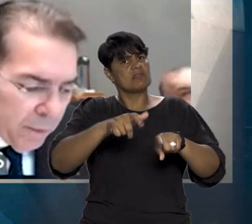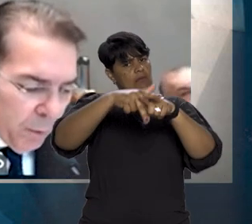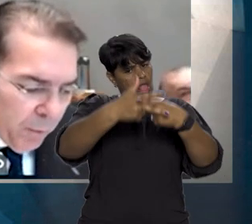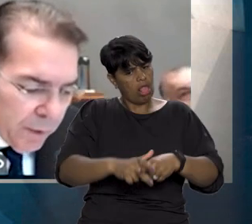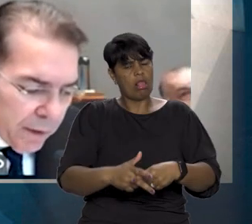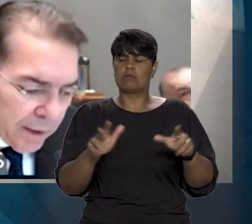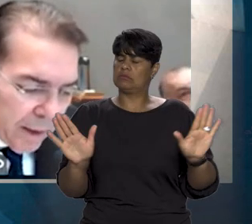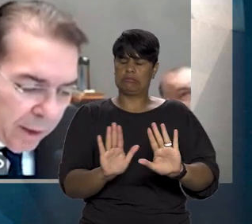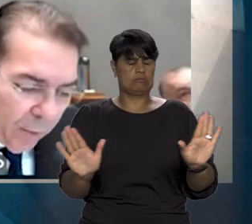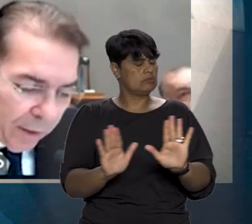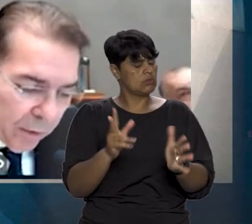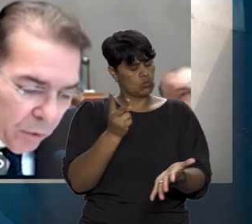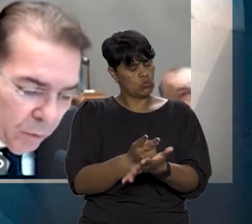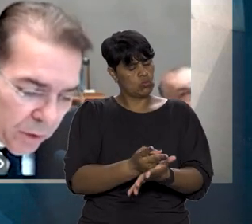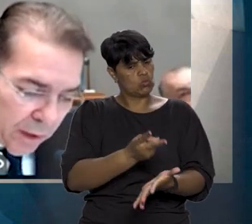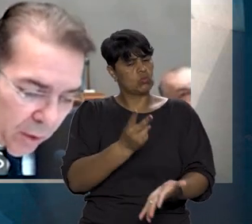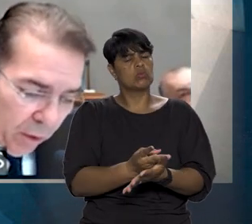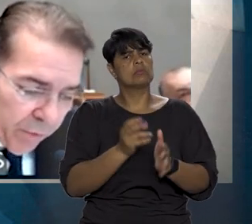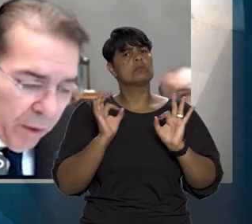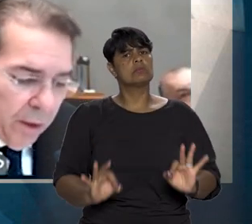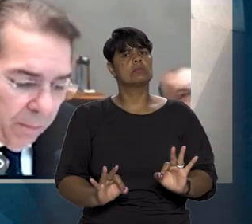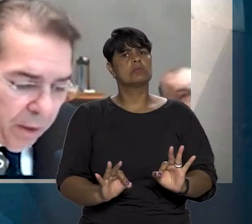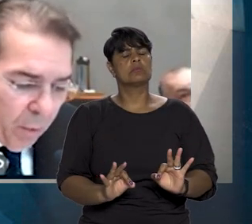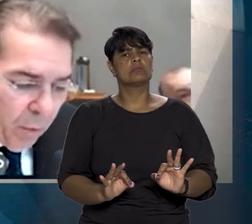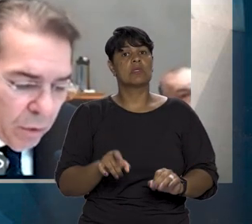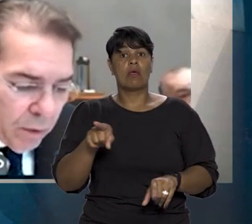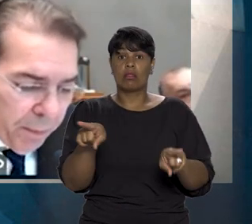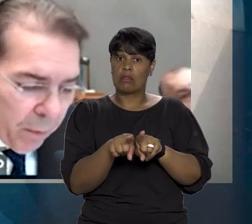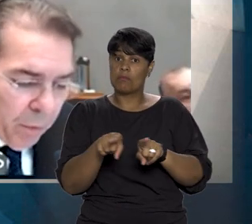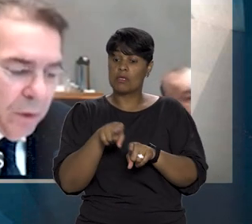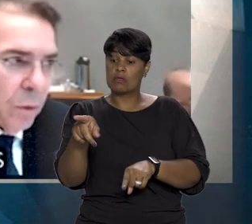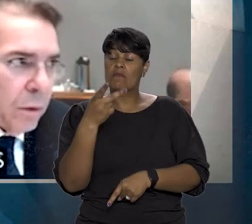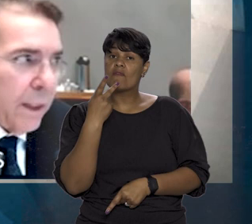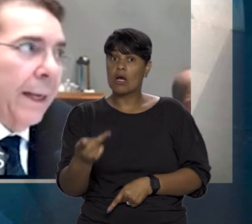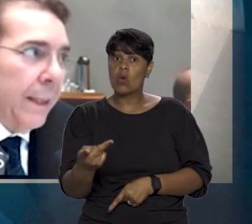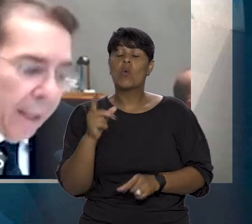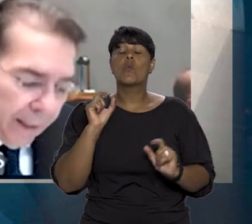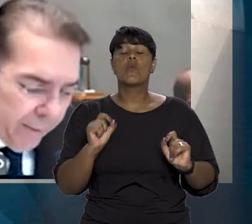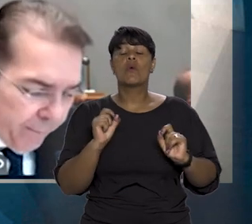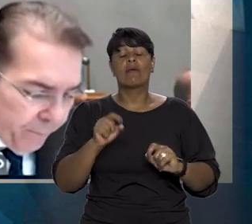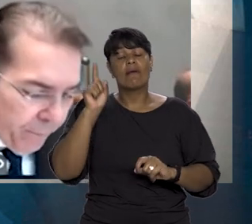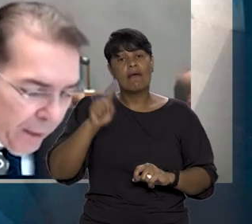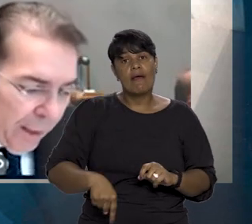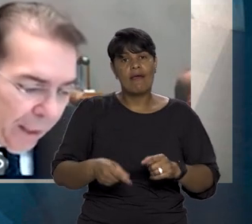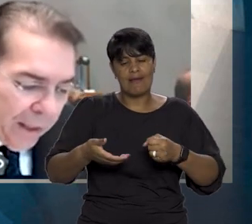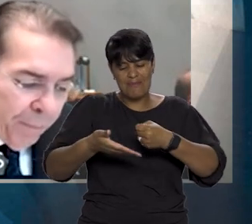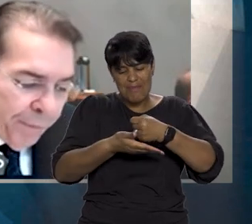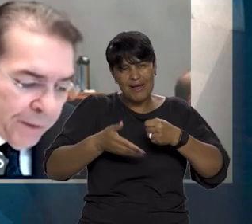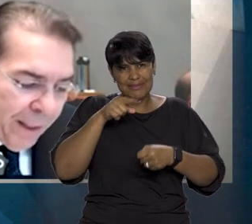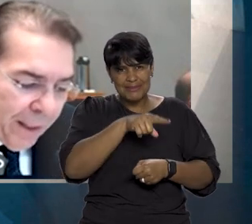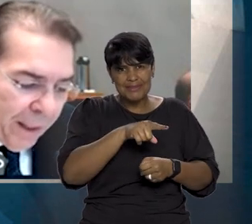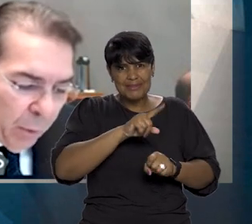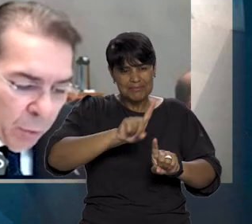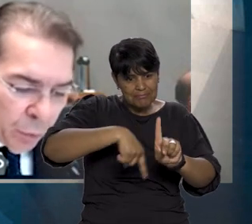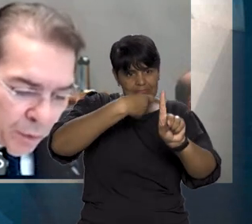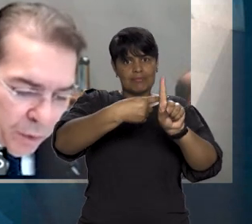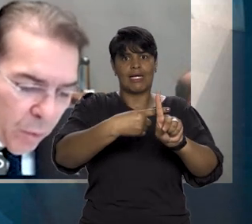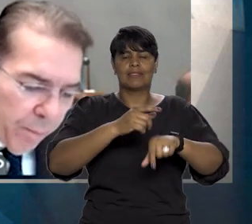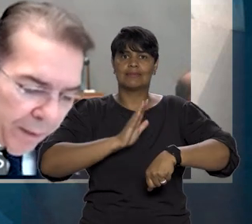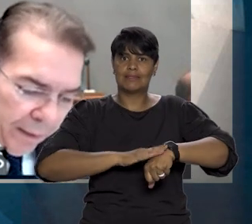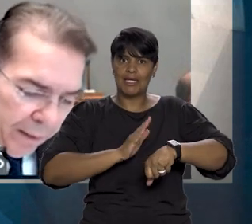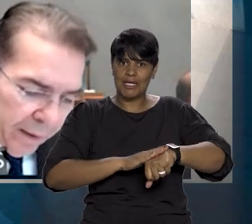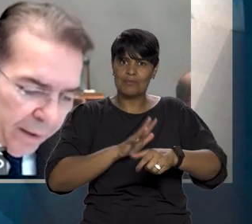corrigida pelo STJ na via do habeas corpus ele também considerou legal o fato de a pena base ter passado para dois meses